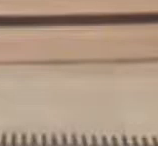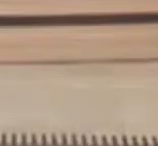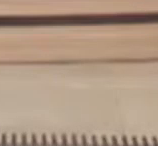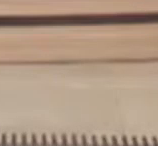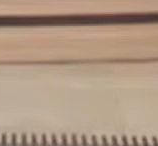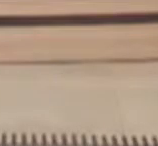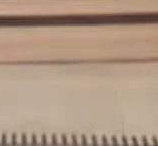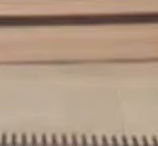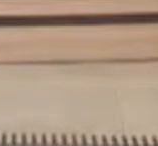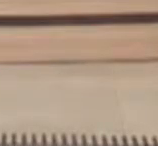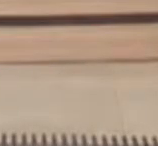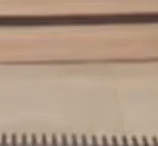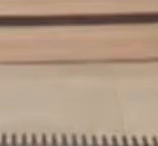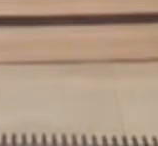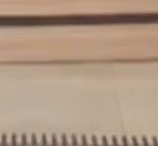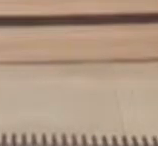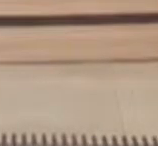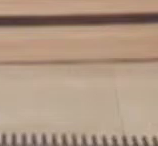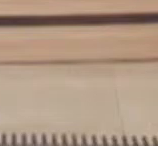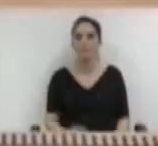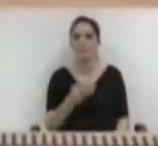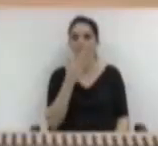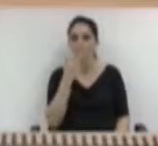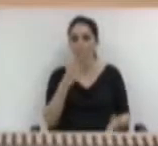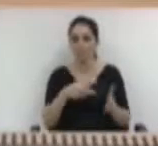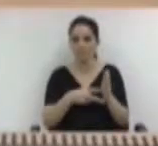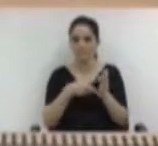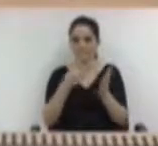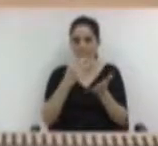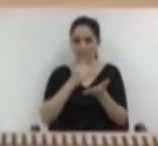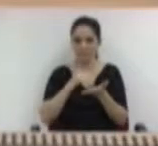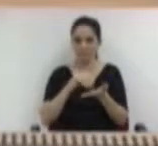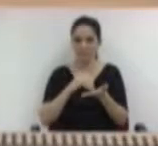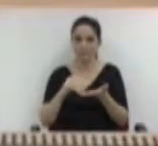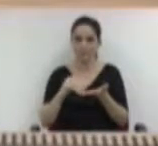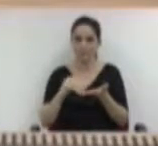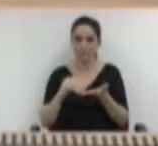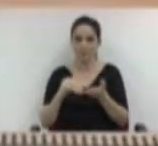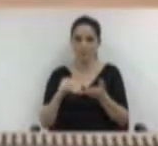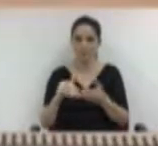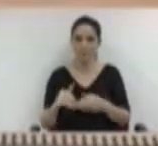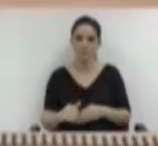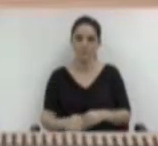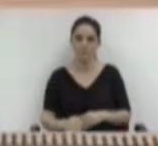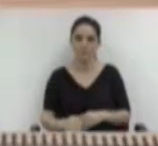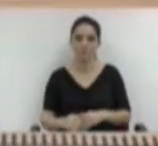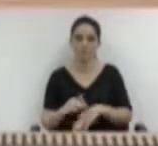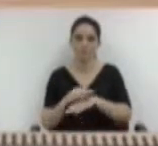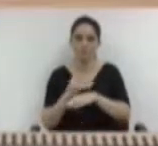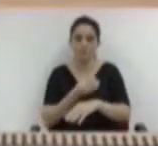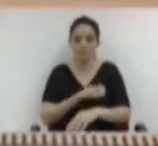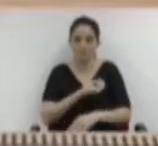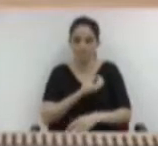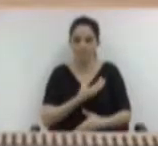A presidência solicita à segunda secretária que proceda à chamada dos senhores vereadores.